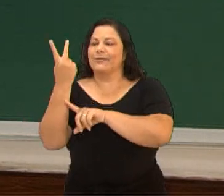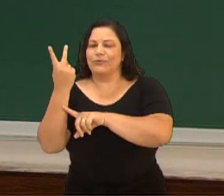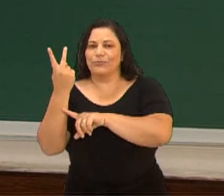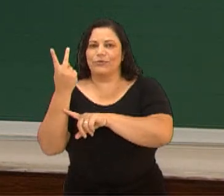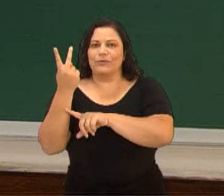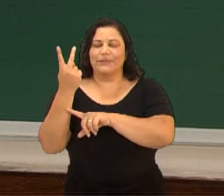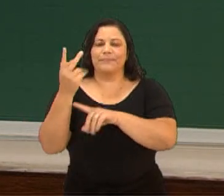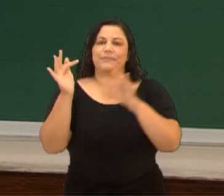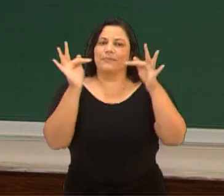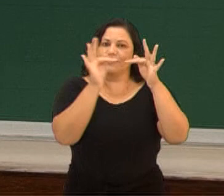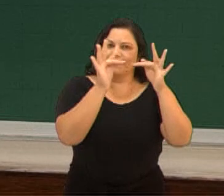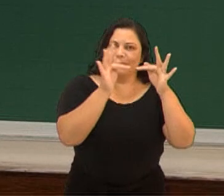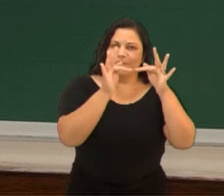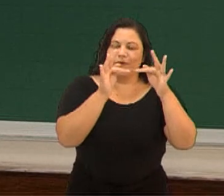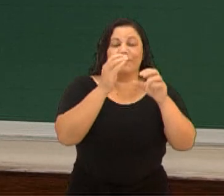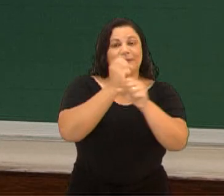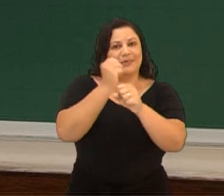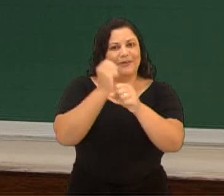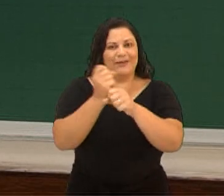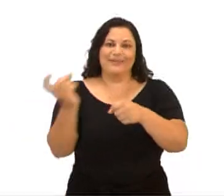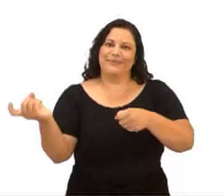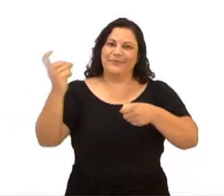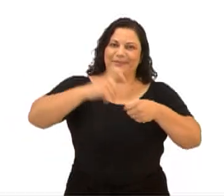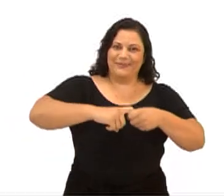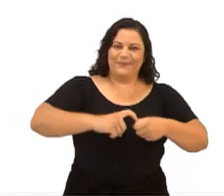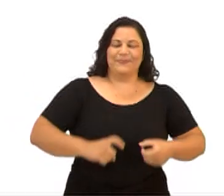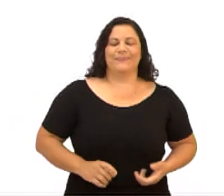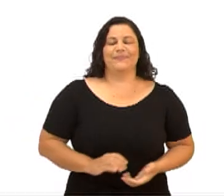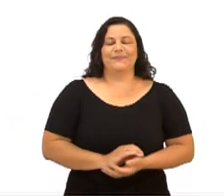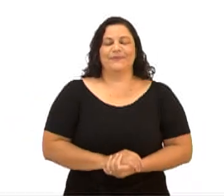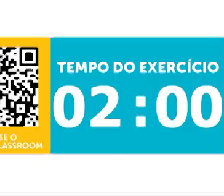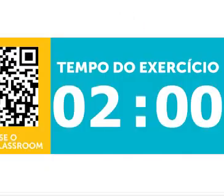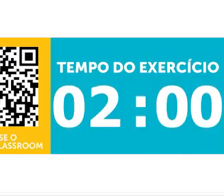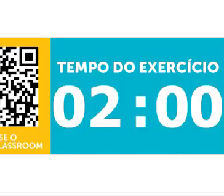fórmula e é só calcular. Daqui a pouco a gente corrige.